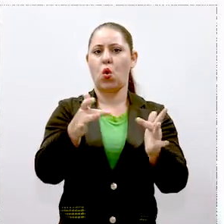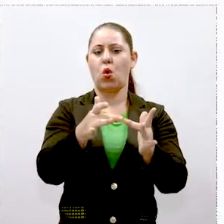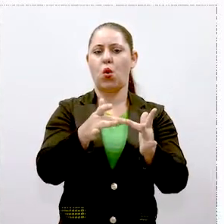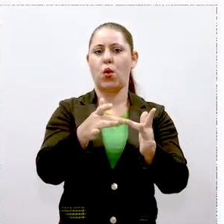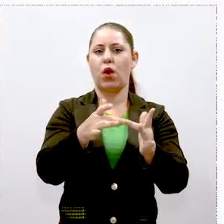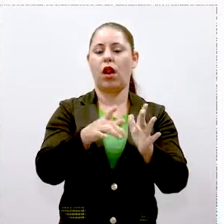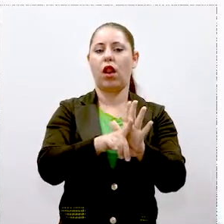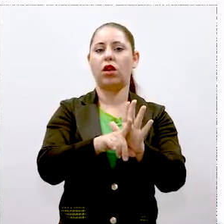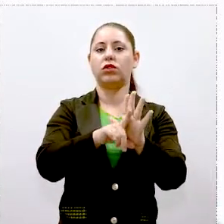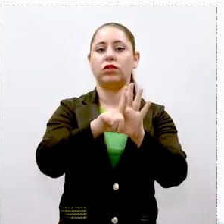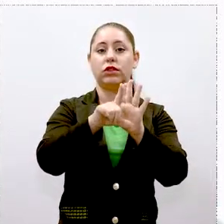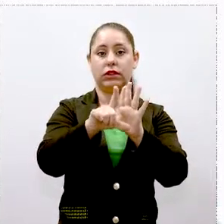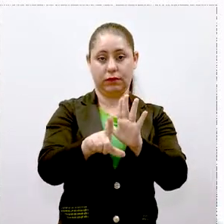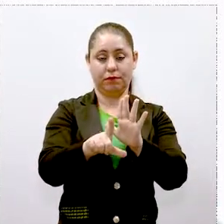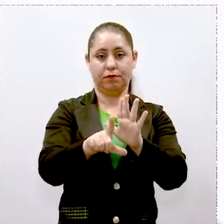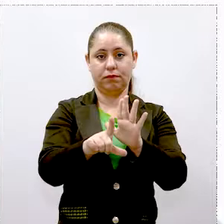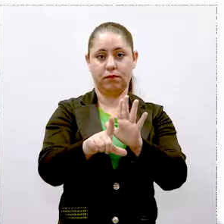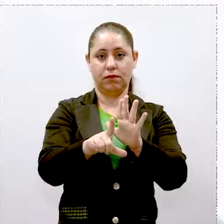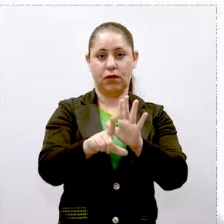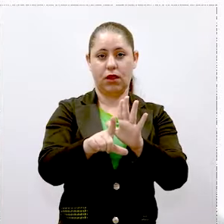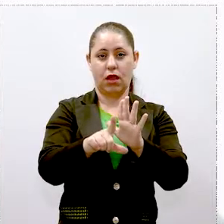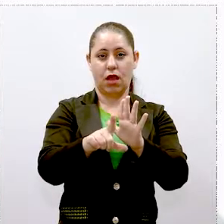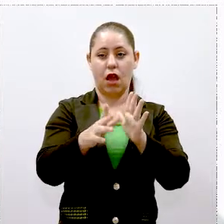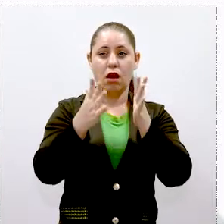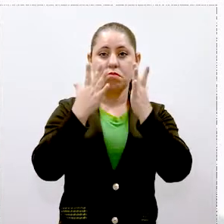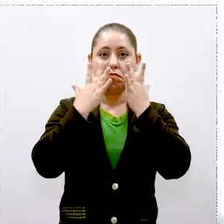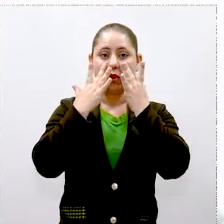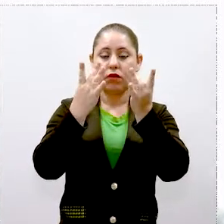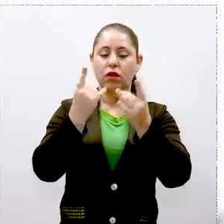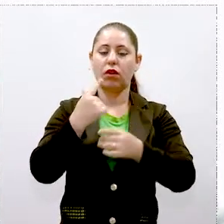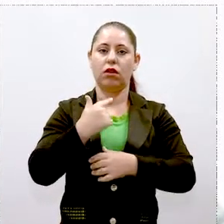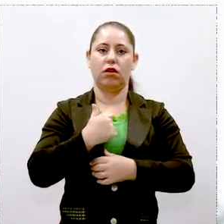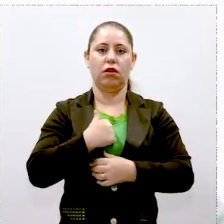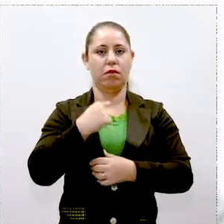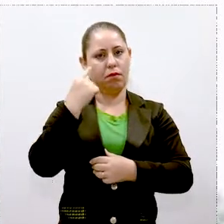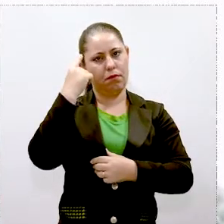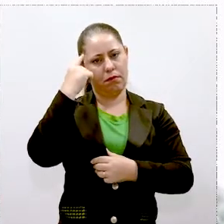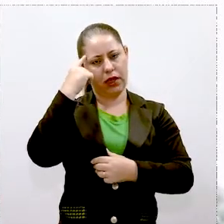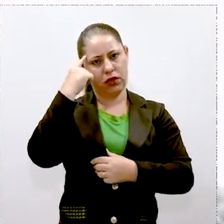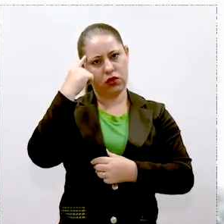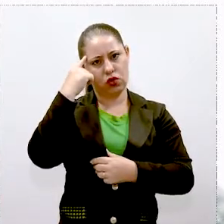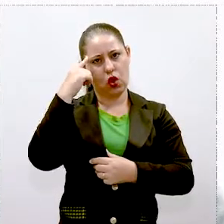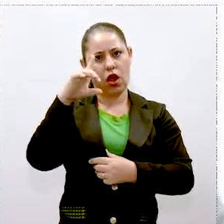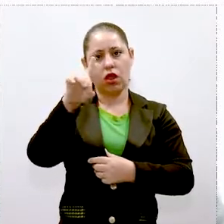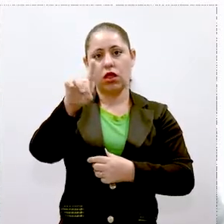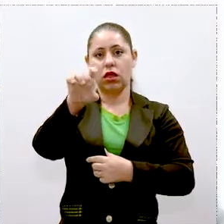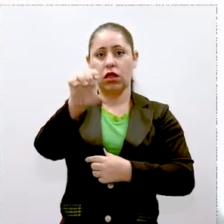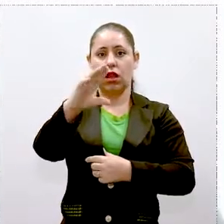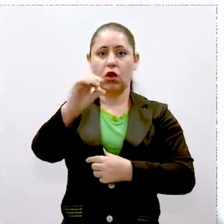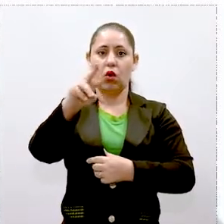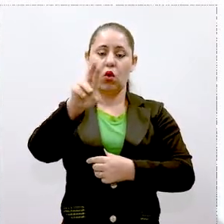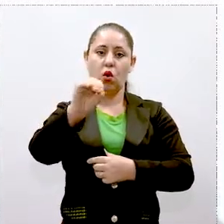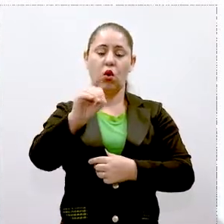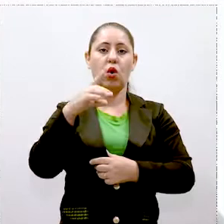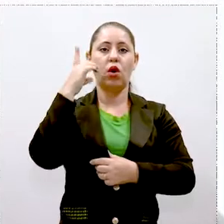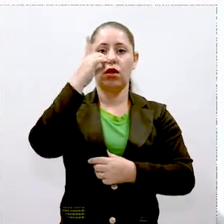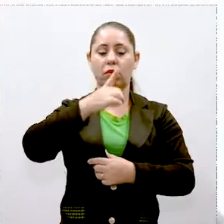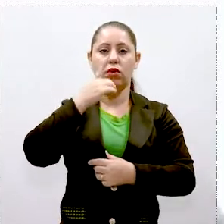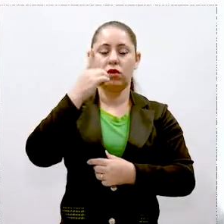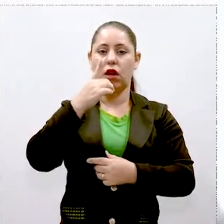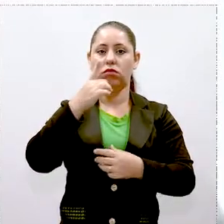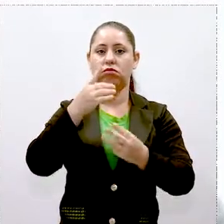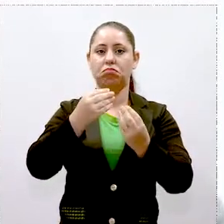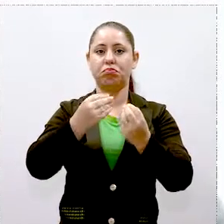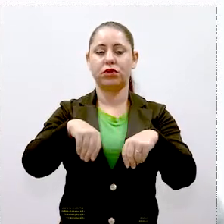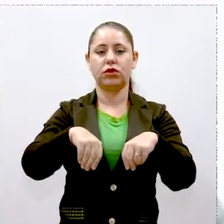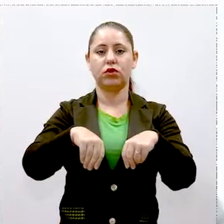legislação. A meu ver, o deputado quebrou o decoro parlamentar, portanto,